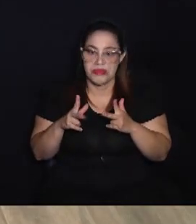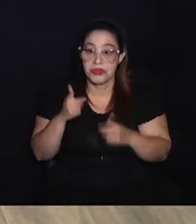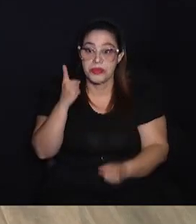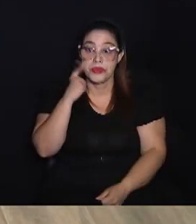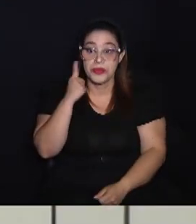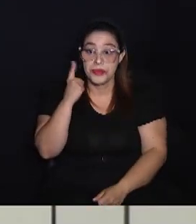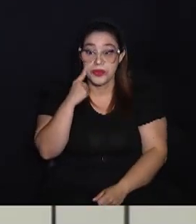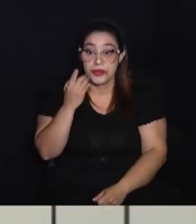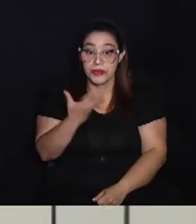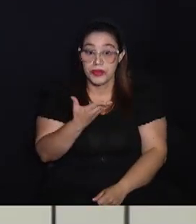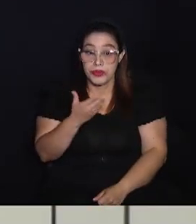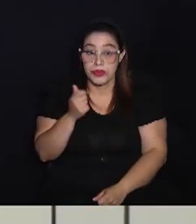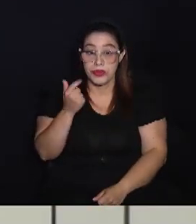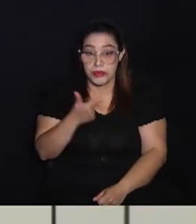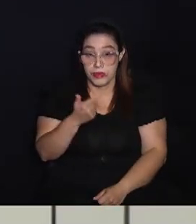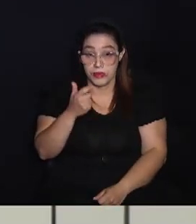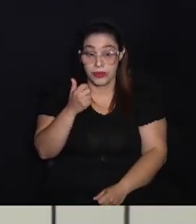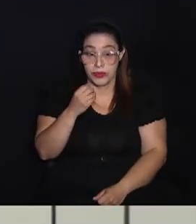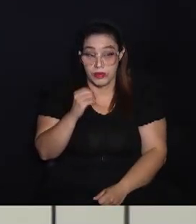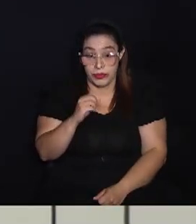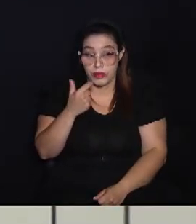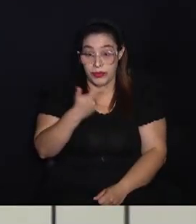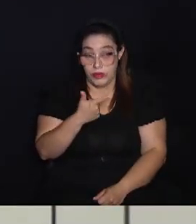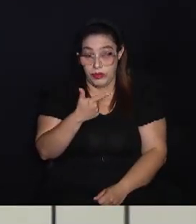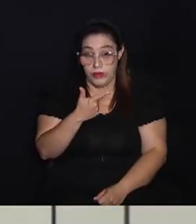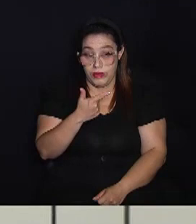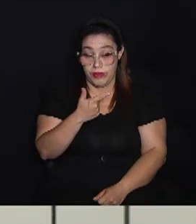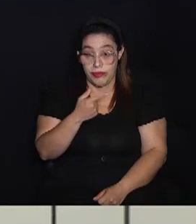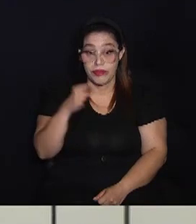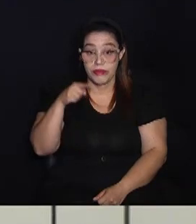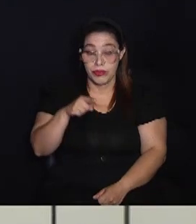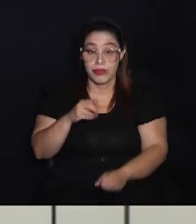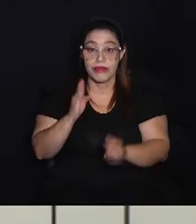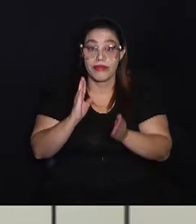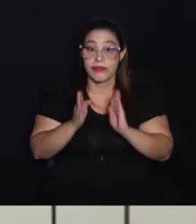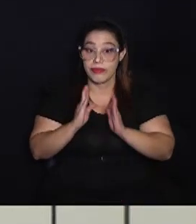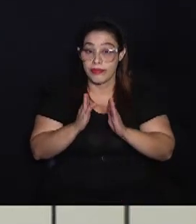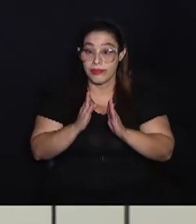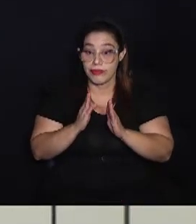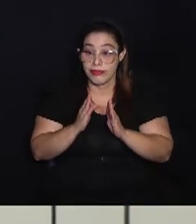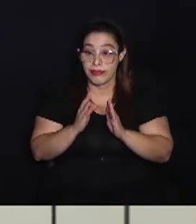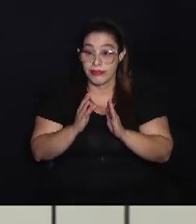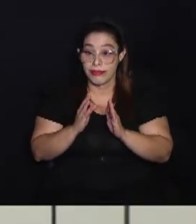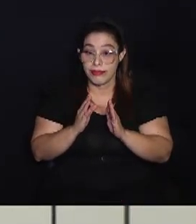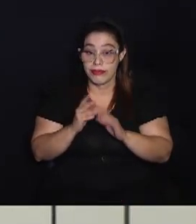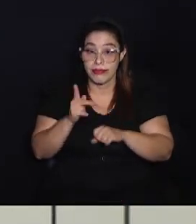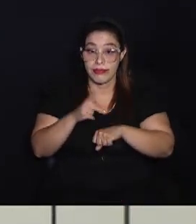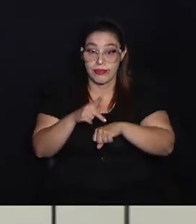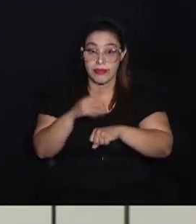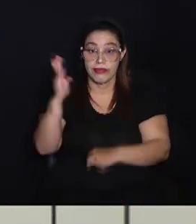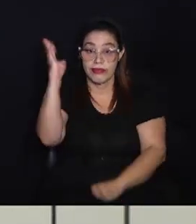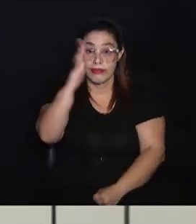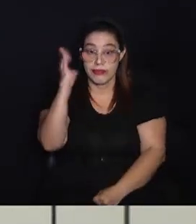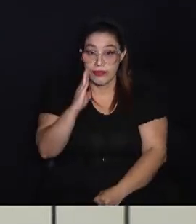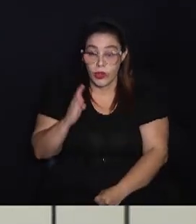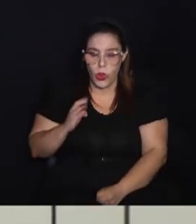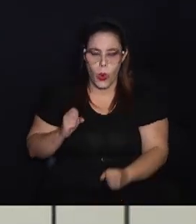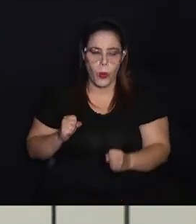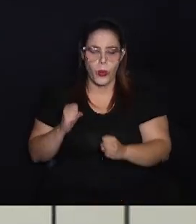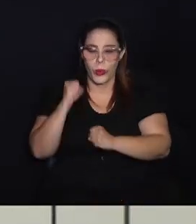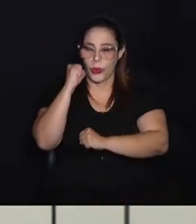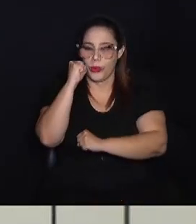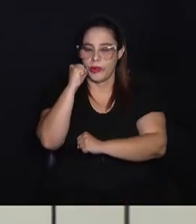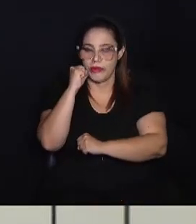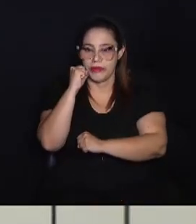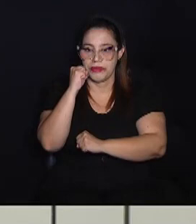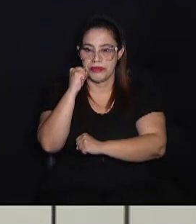só, 202 anos. Esse é o tempo em que o Brasil existe enquanto Estado soberano, desde